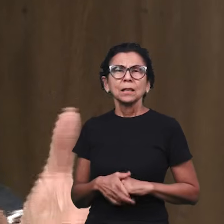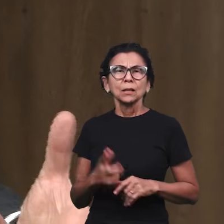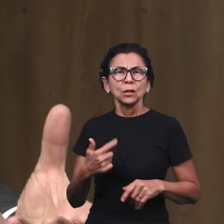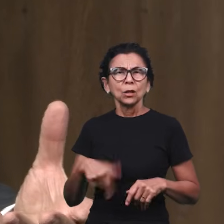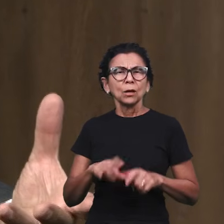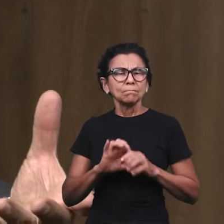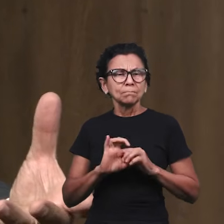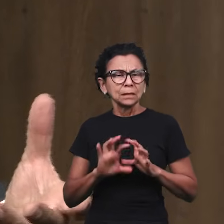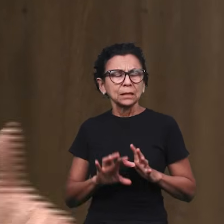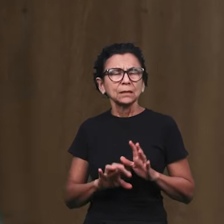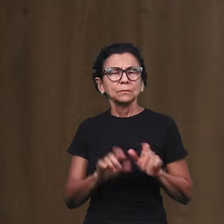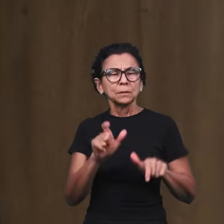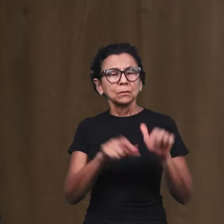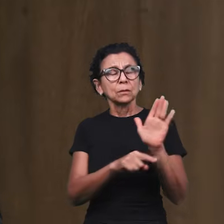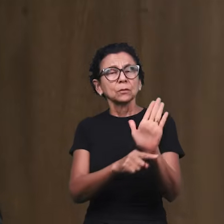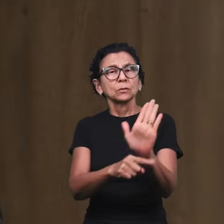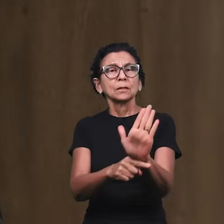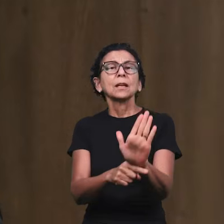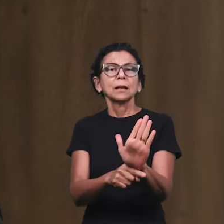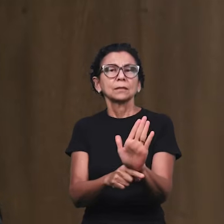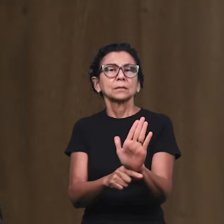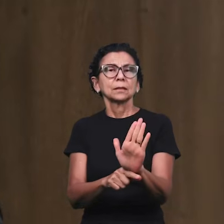ajudar pessoas, não é?